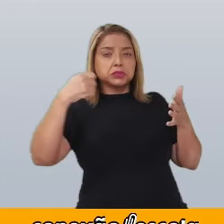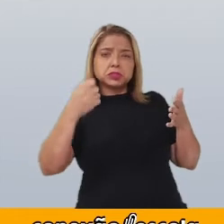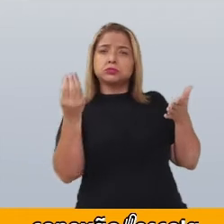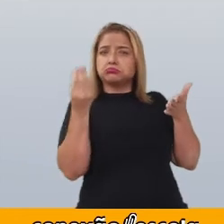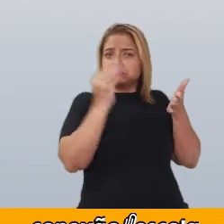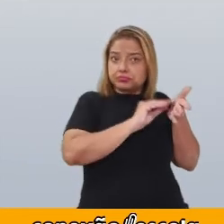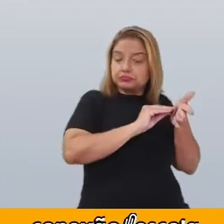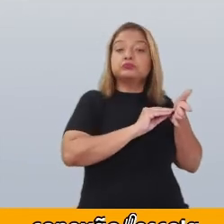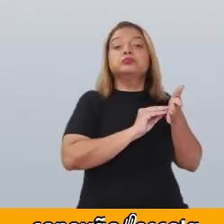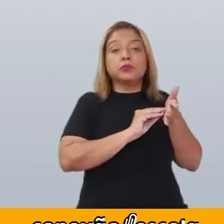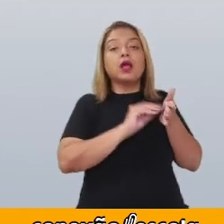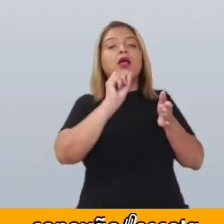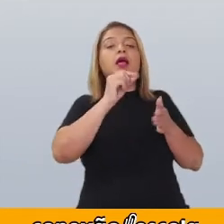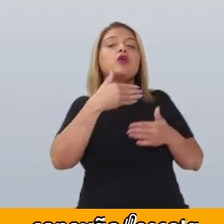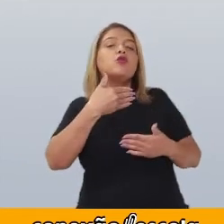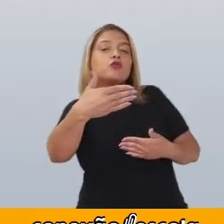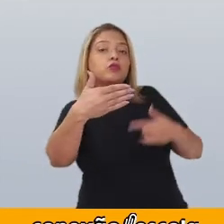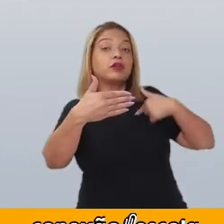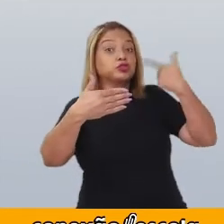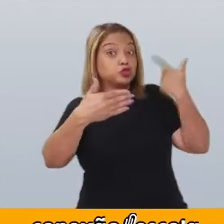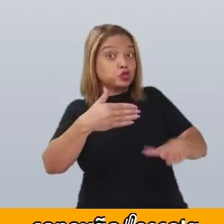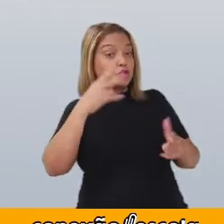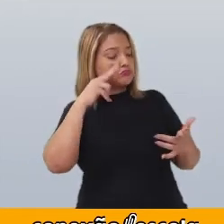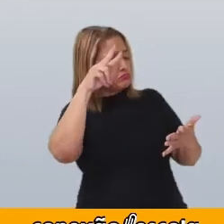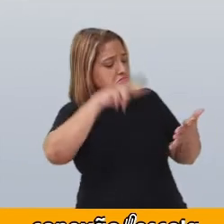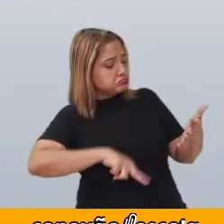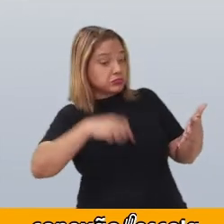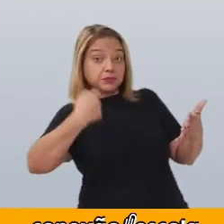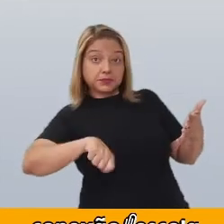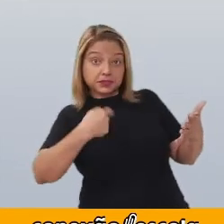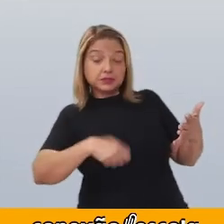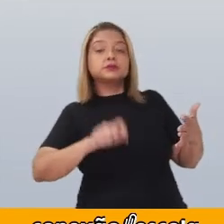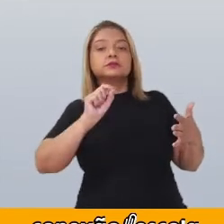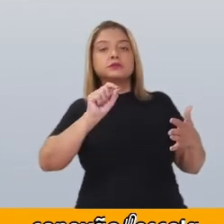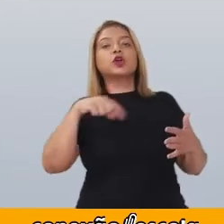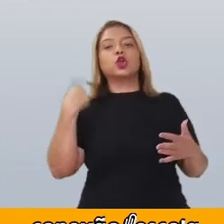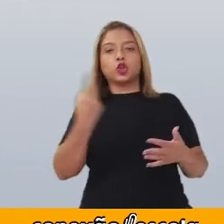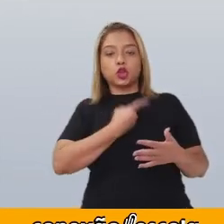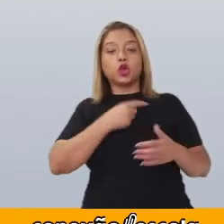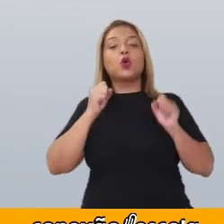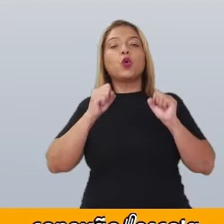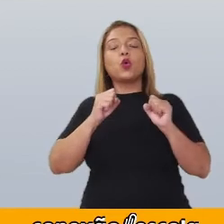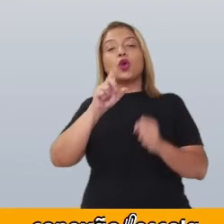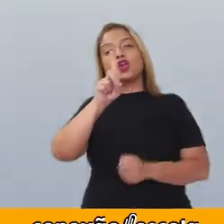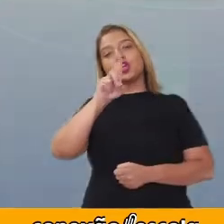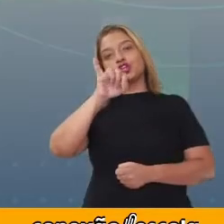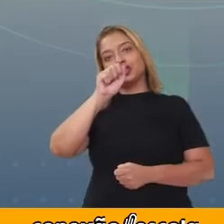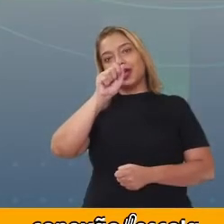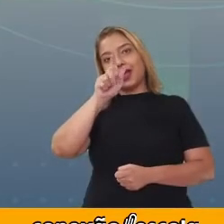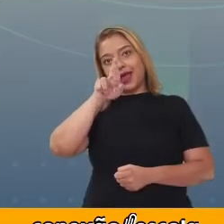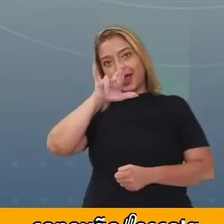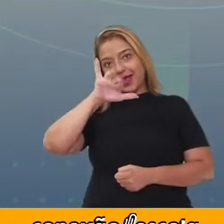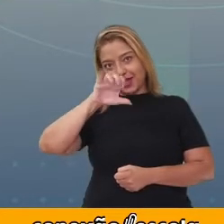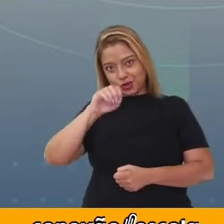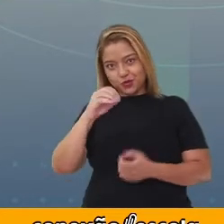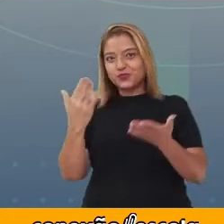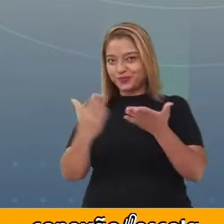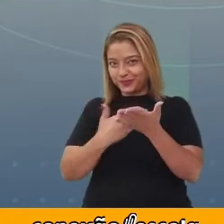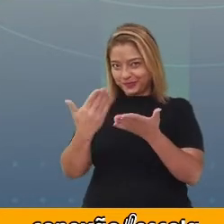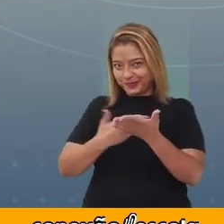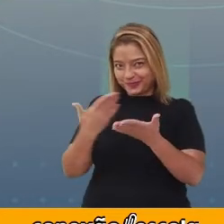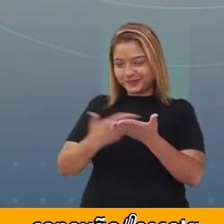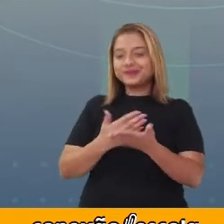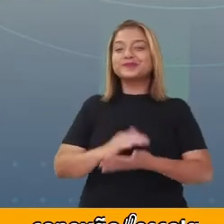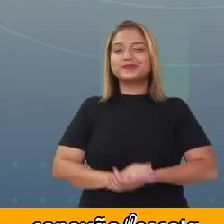para posteriormente revê-las, podemos recorrer ao diário. E